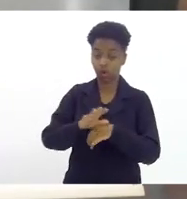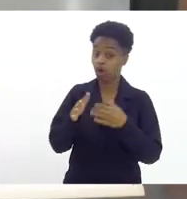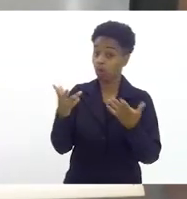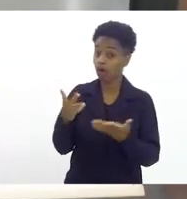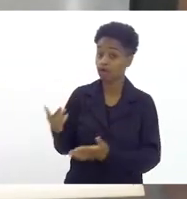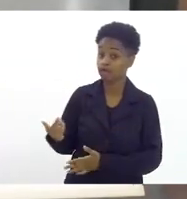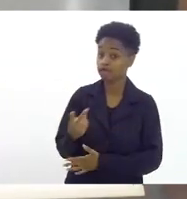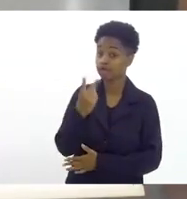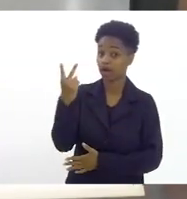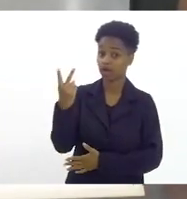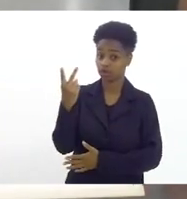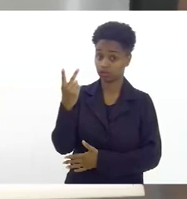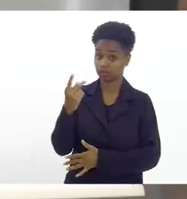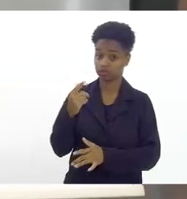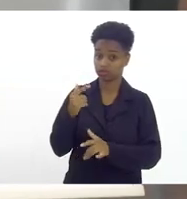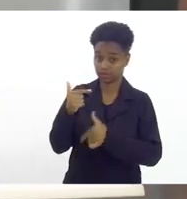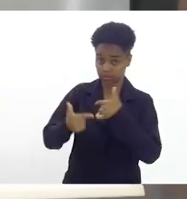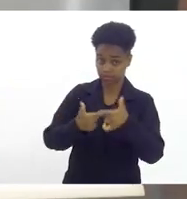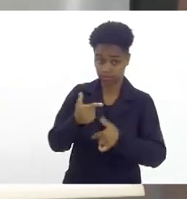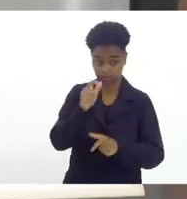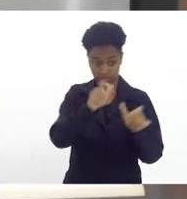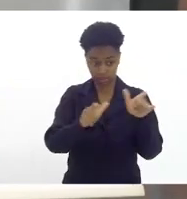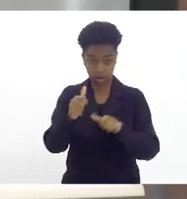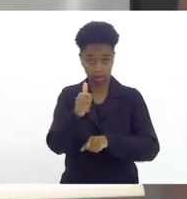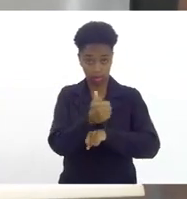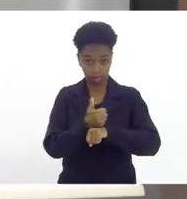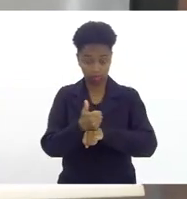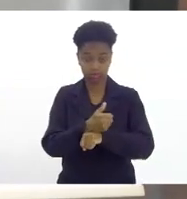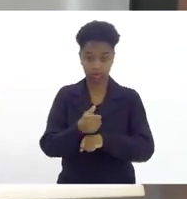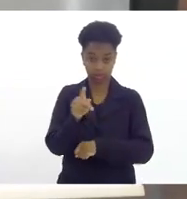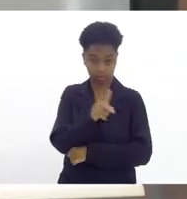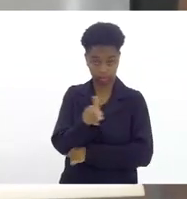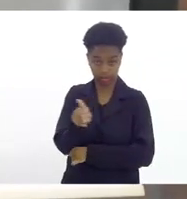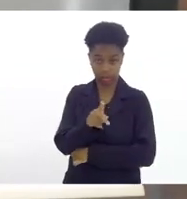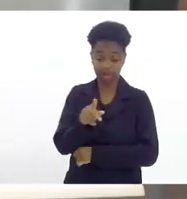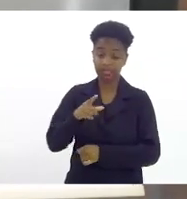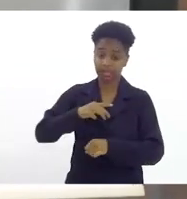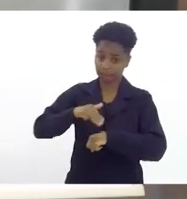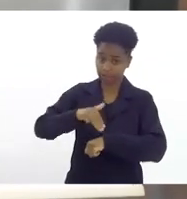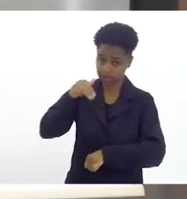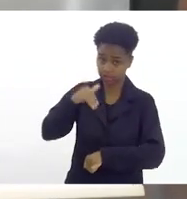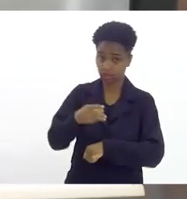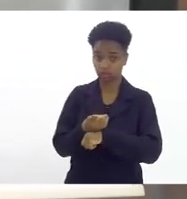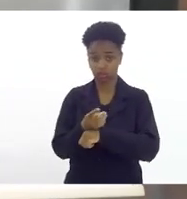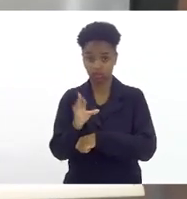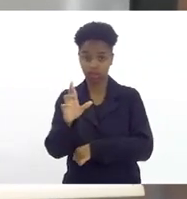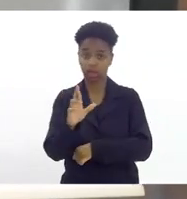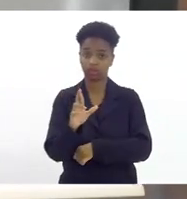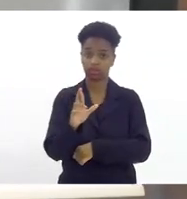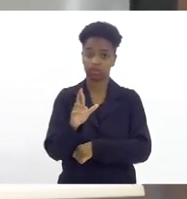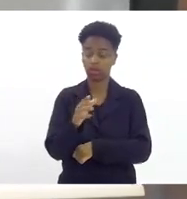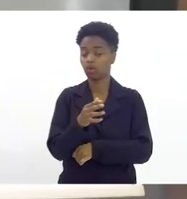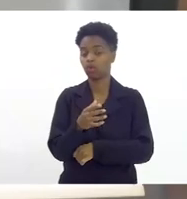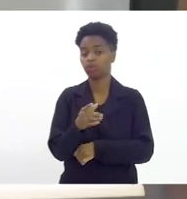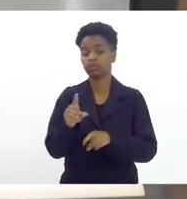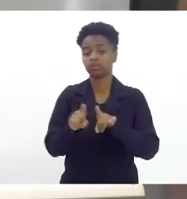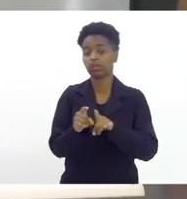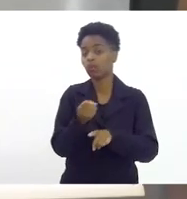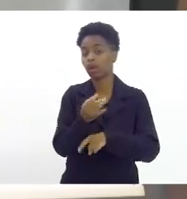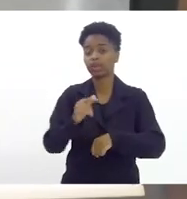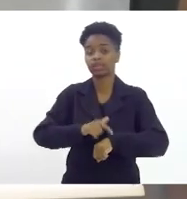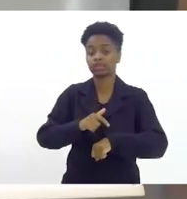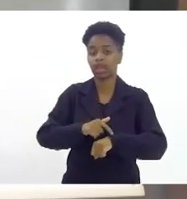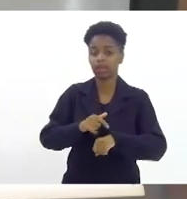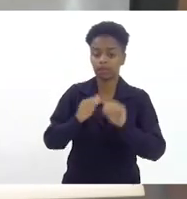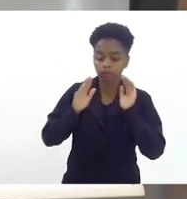médio da força de trabalho do profissional docente que em geral tem mestrado doutorado quanto tempo ele vai